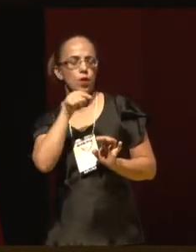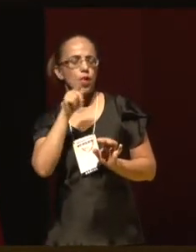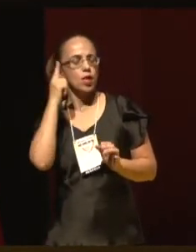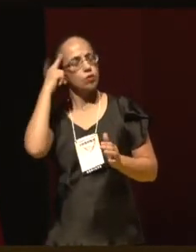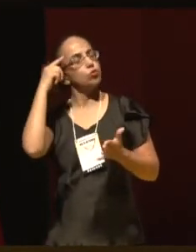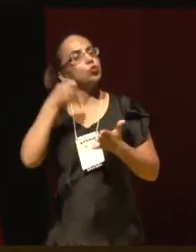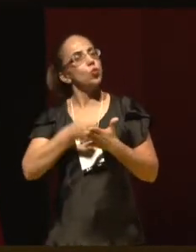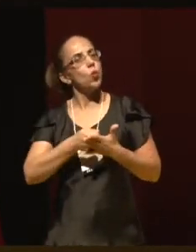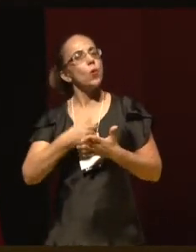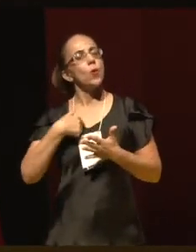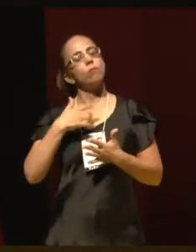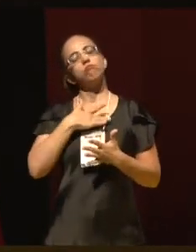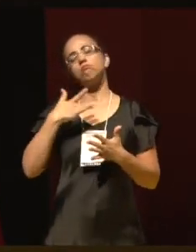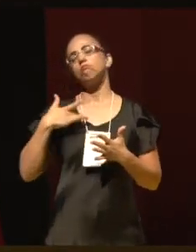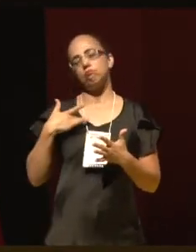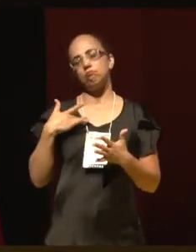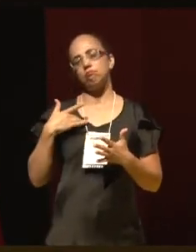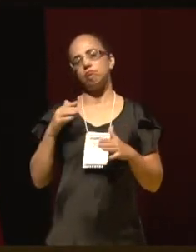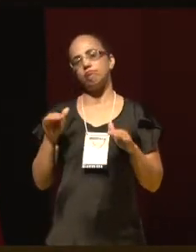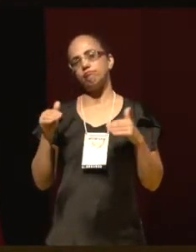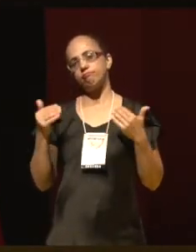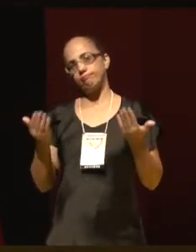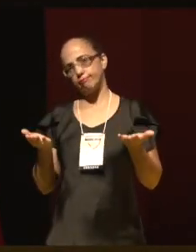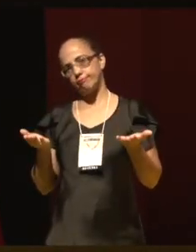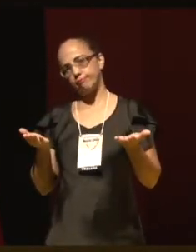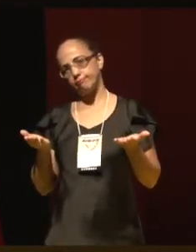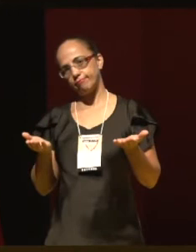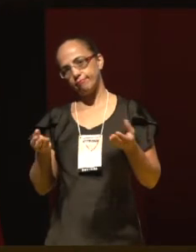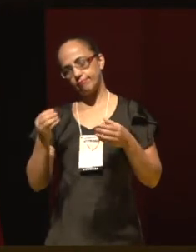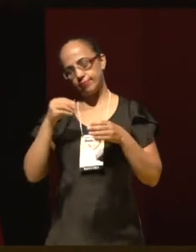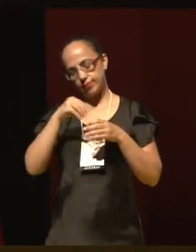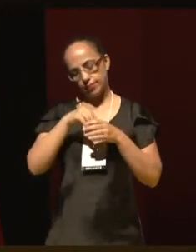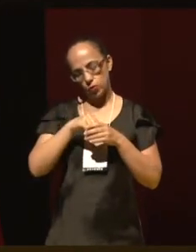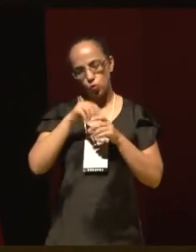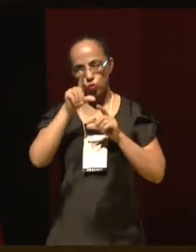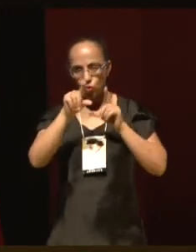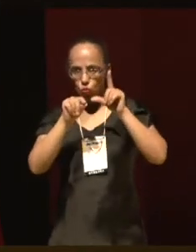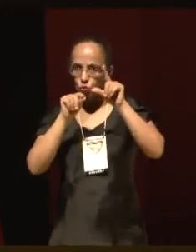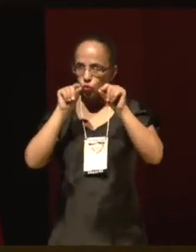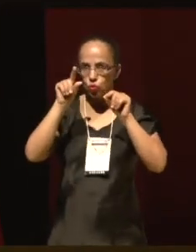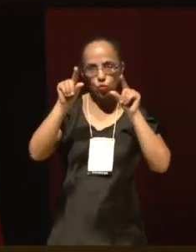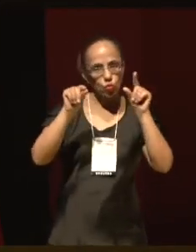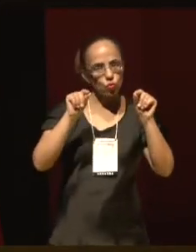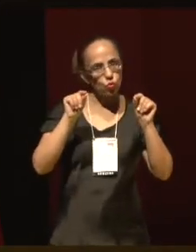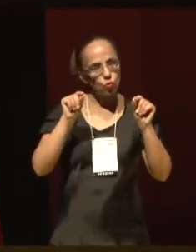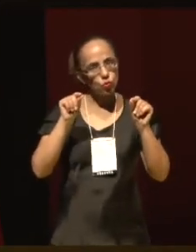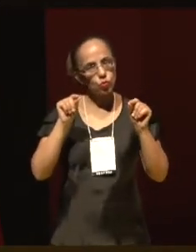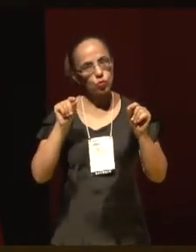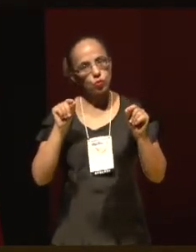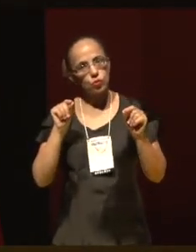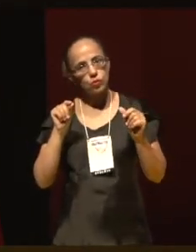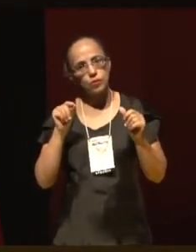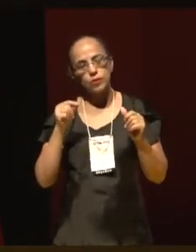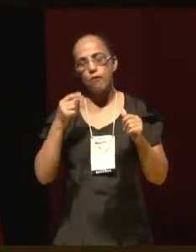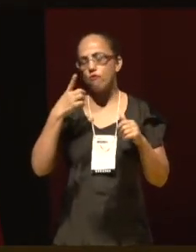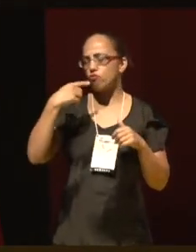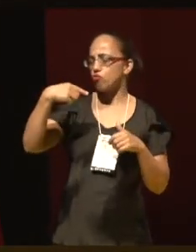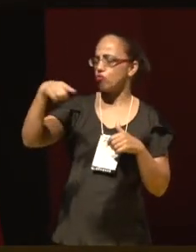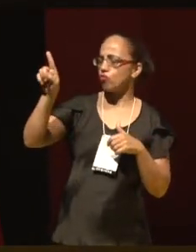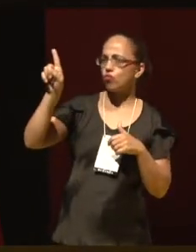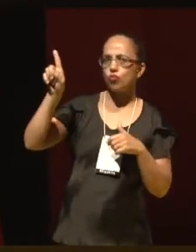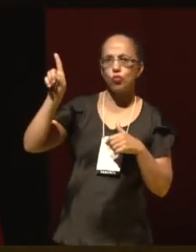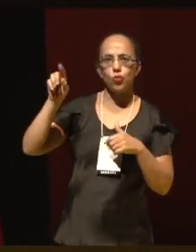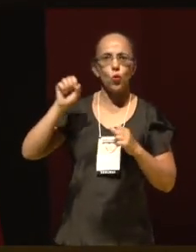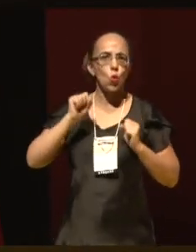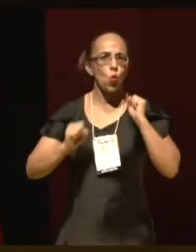saudável. Então, dentro das escolhas, foi sair a correr